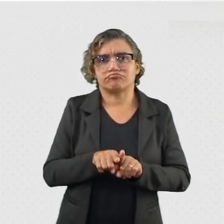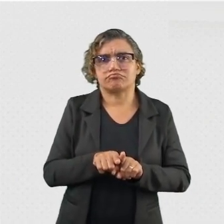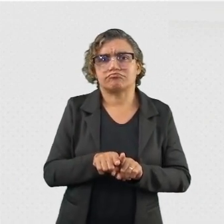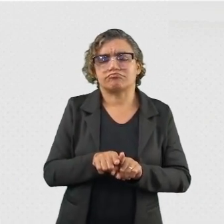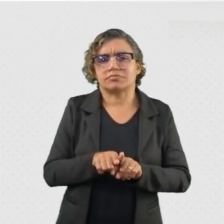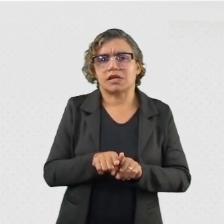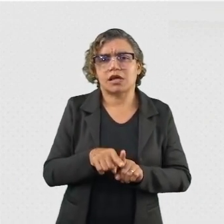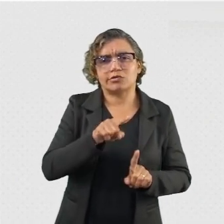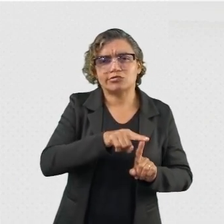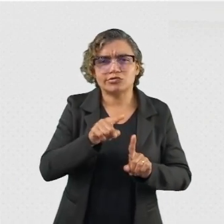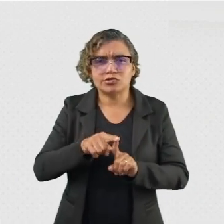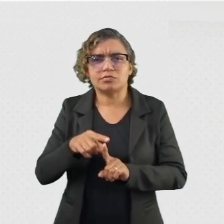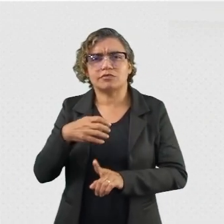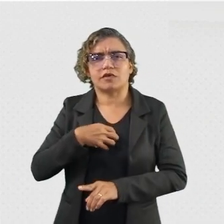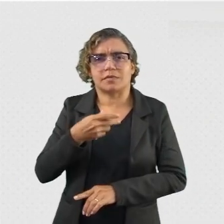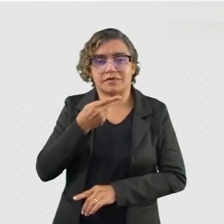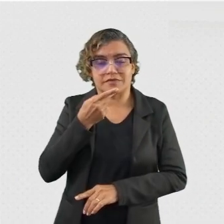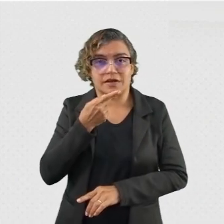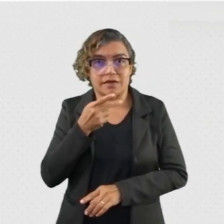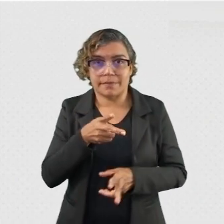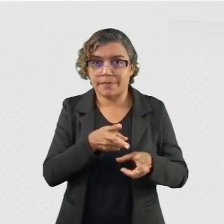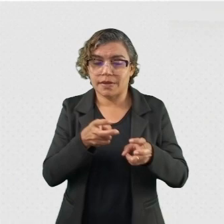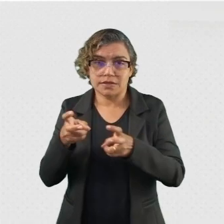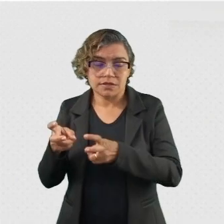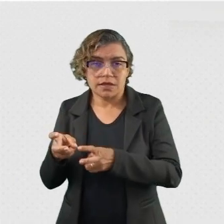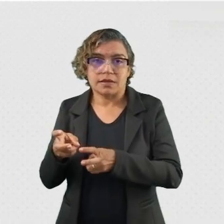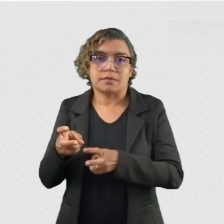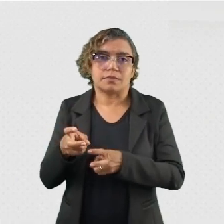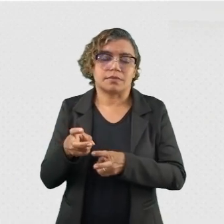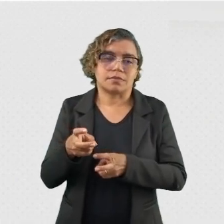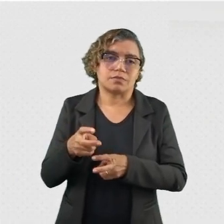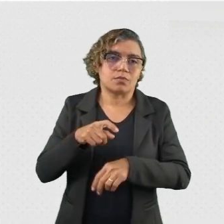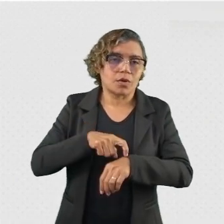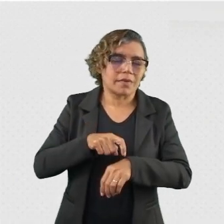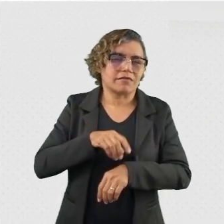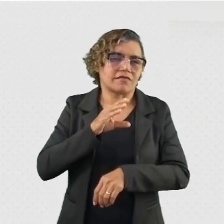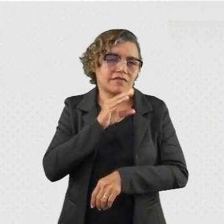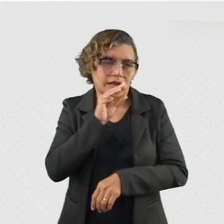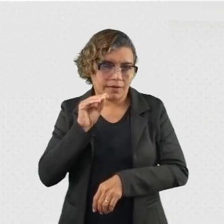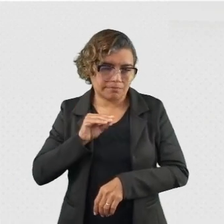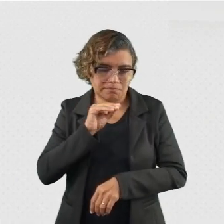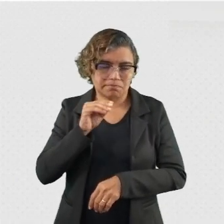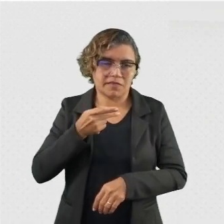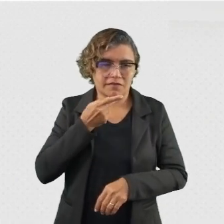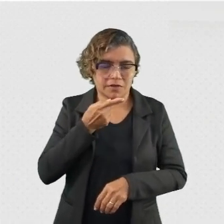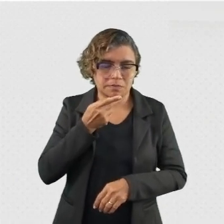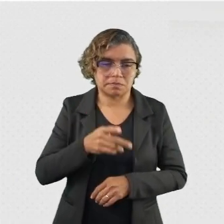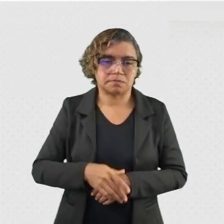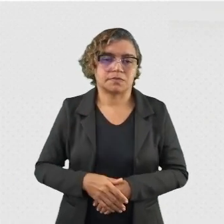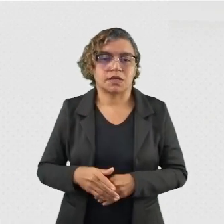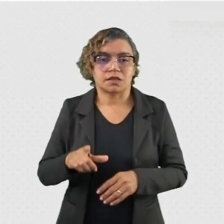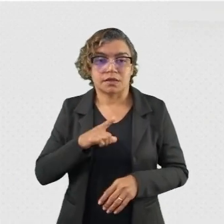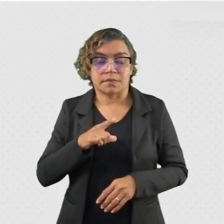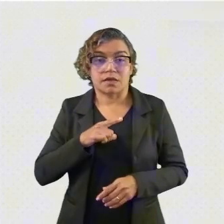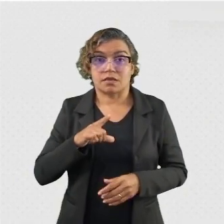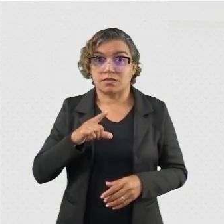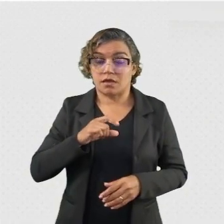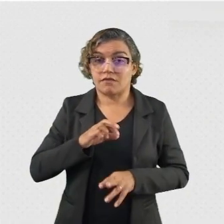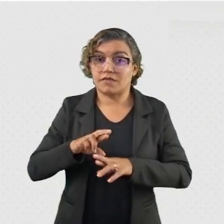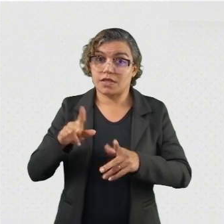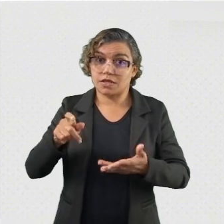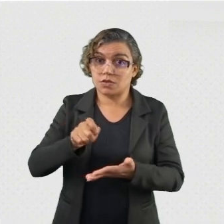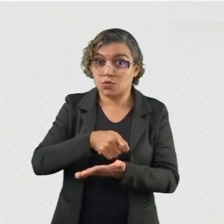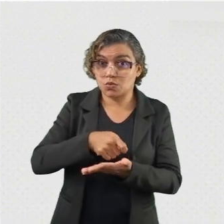você está observando e percebendo essas diferenças na questão do sotaque, ok? Aqui tem diferença na ortografia. O que